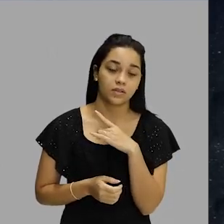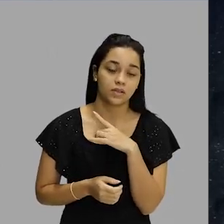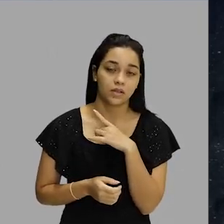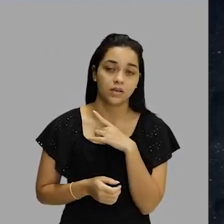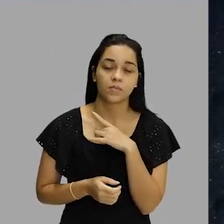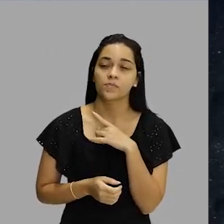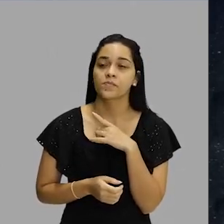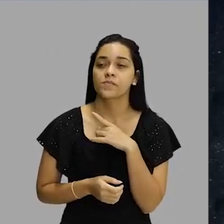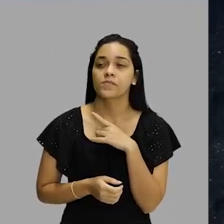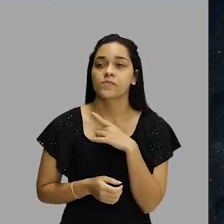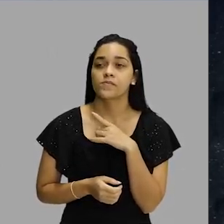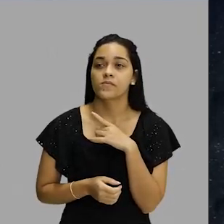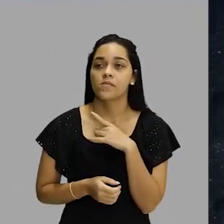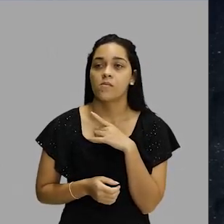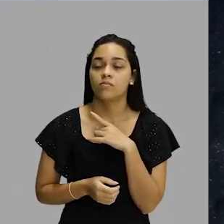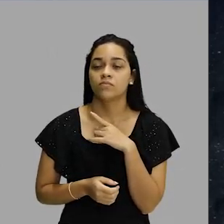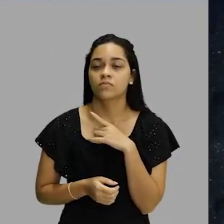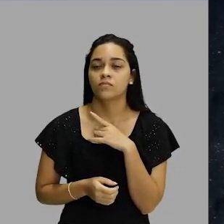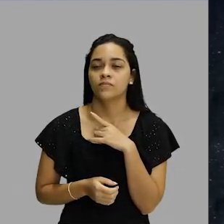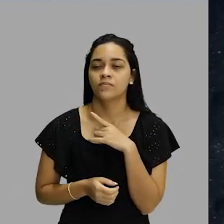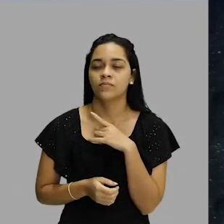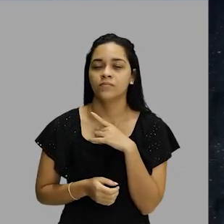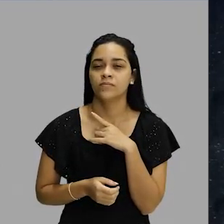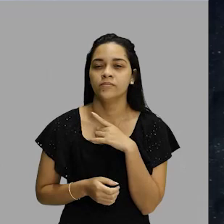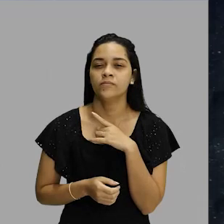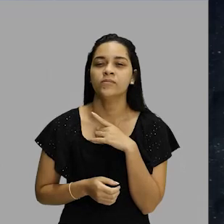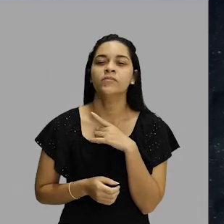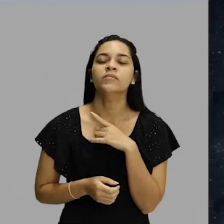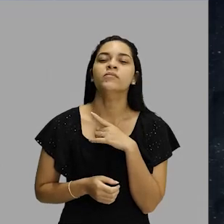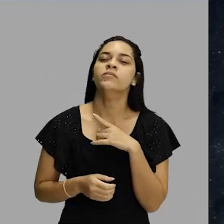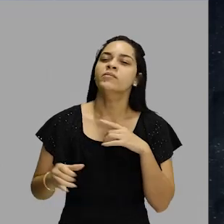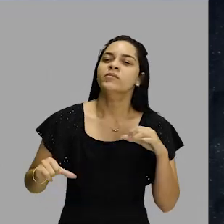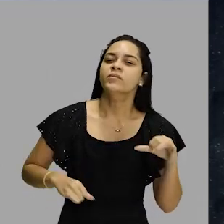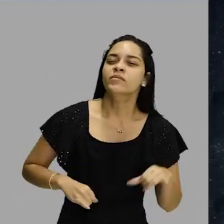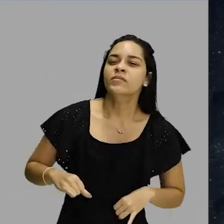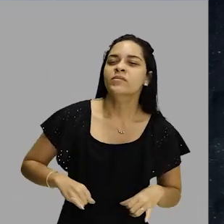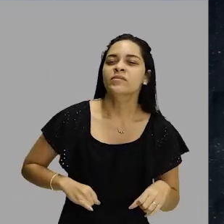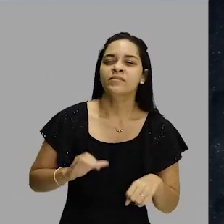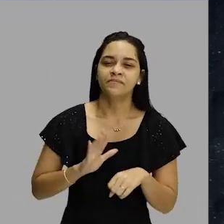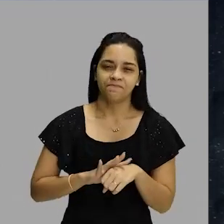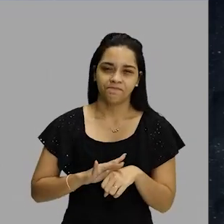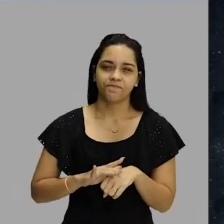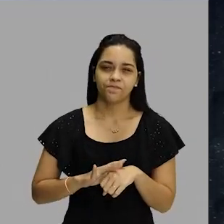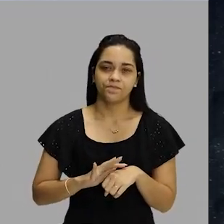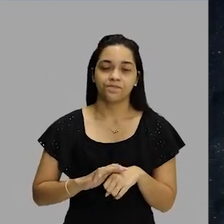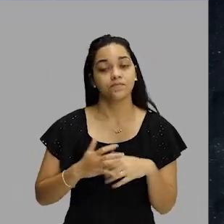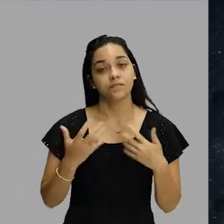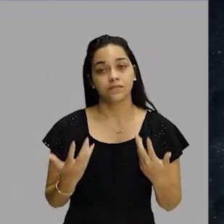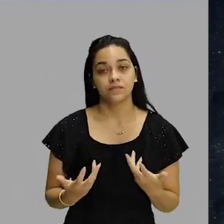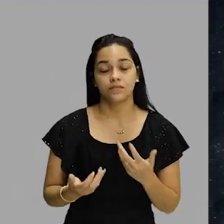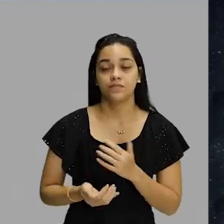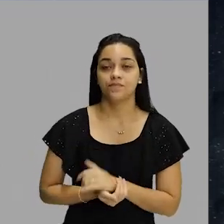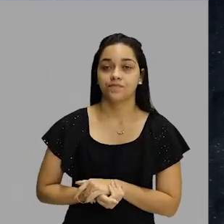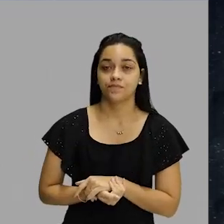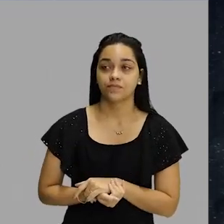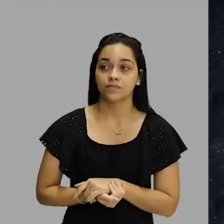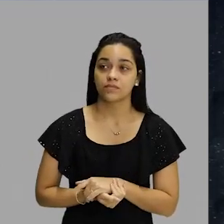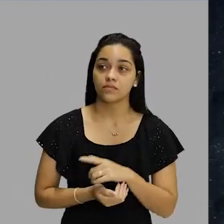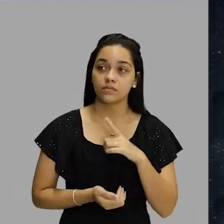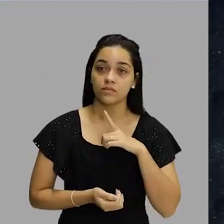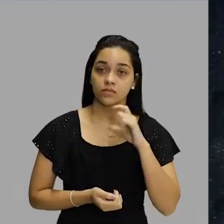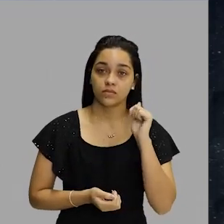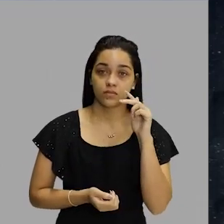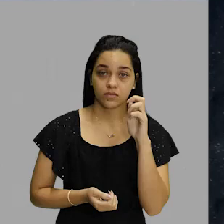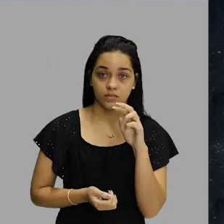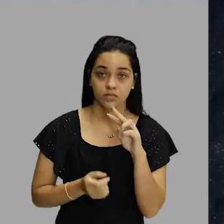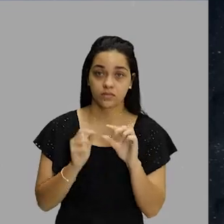etiológico até o indivíduo que vai padecer por essa doença. Então, agente etiológico